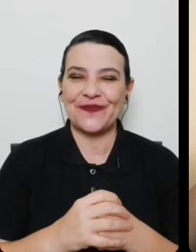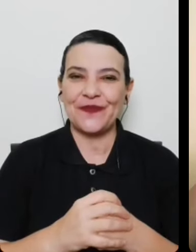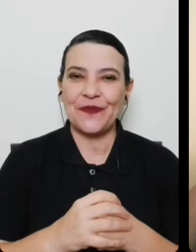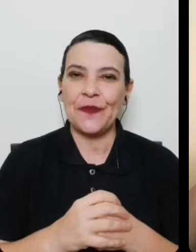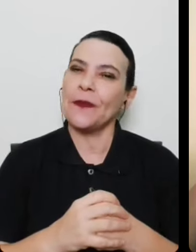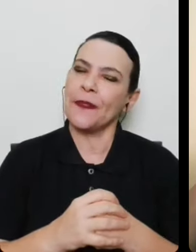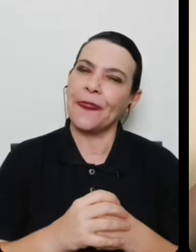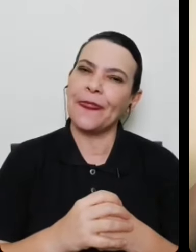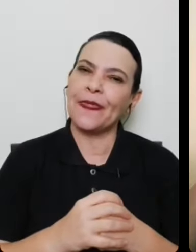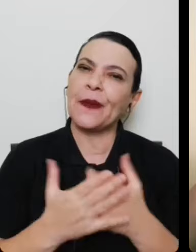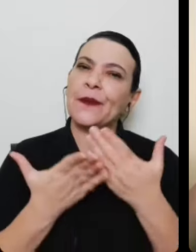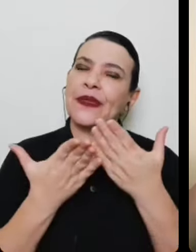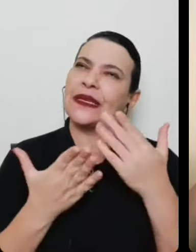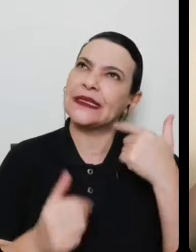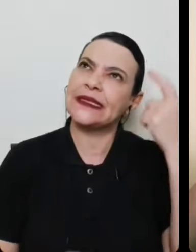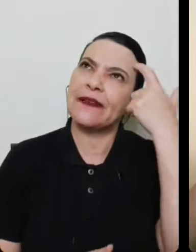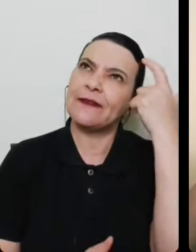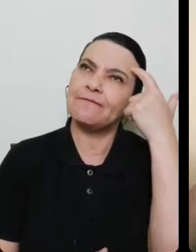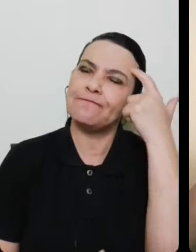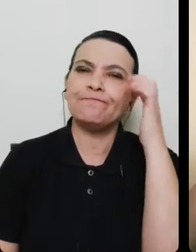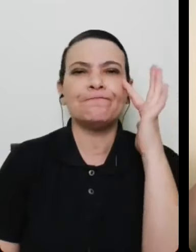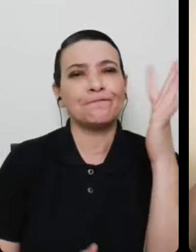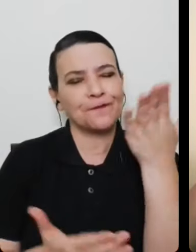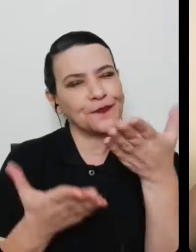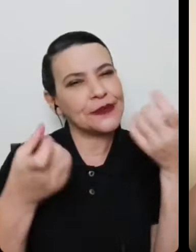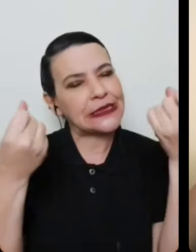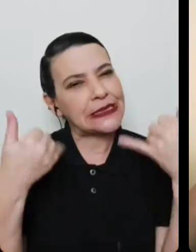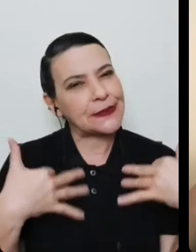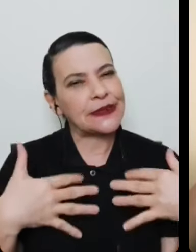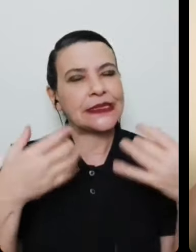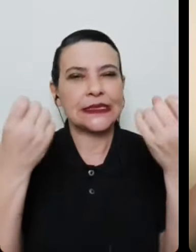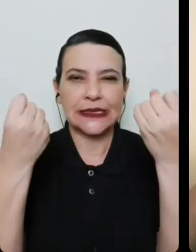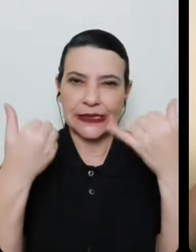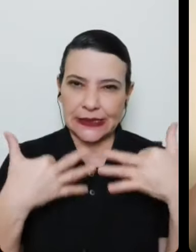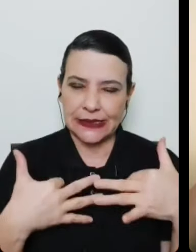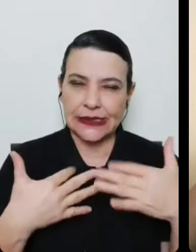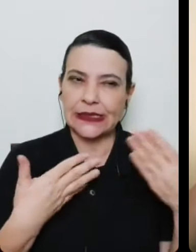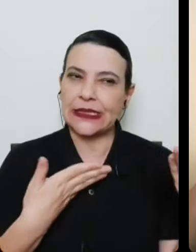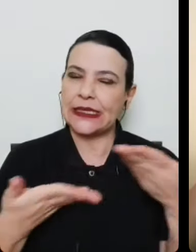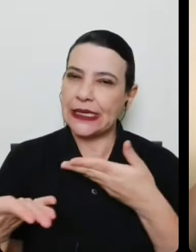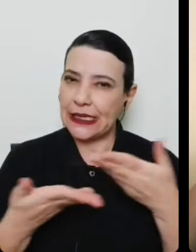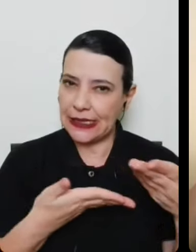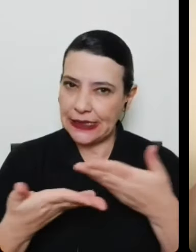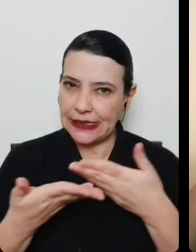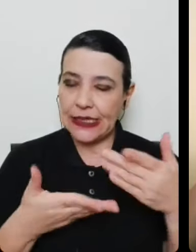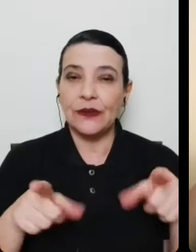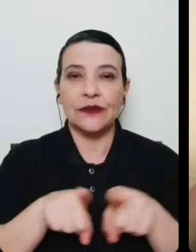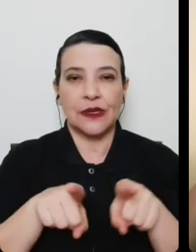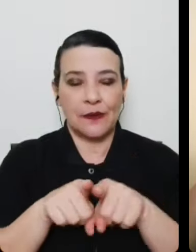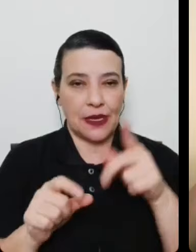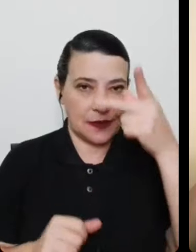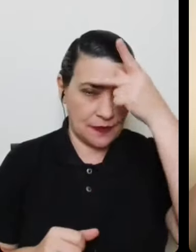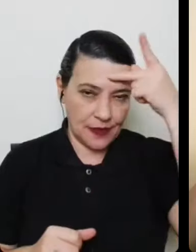Você estava aqui pensando, né, ouvindo o que você está dizendo sobre essa relação, inclusive, das pessoas com deficiência,